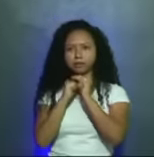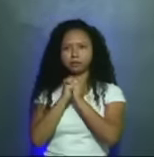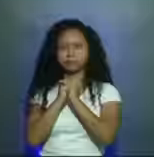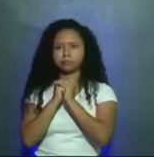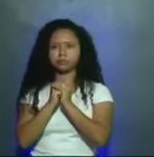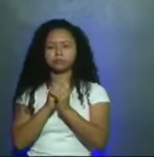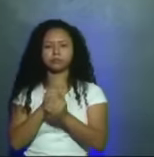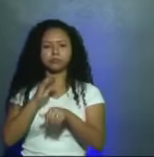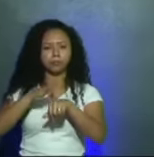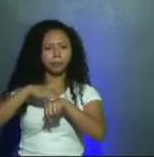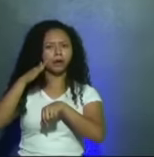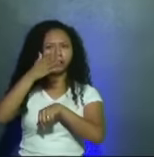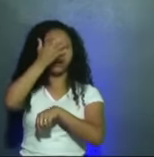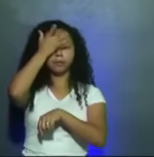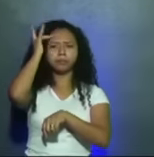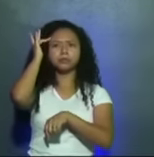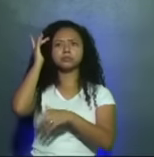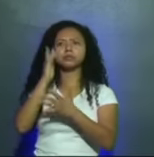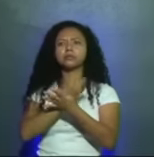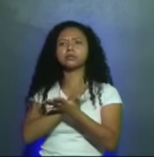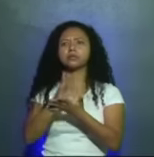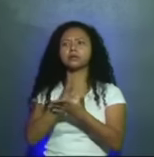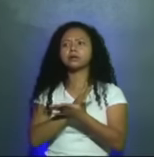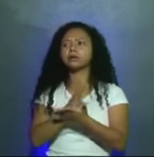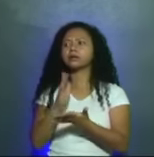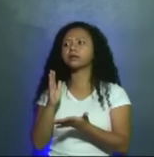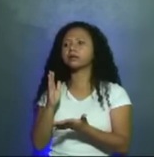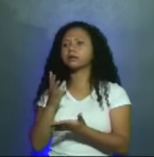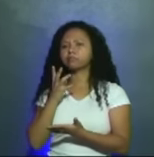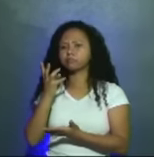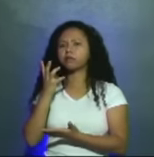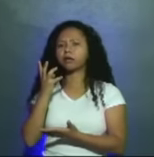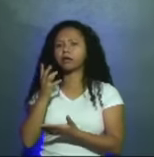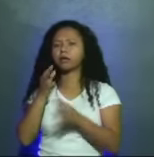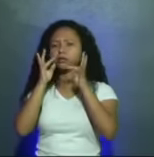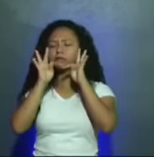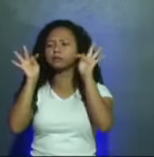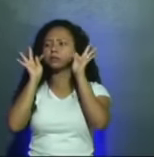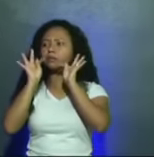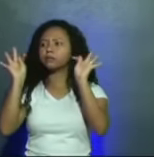para testificar? Mais alguém que quer dar um testemunho?